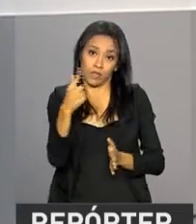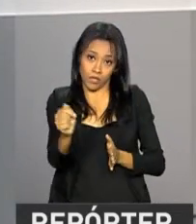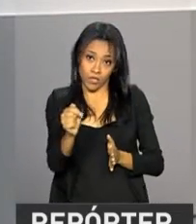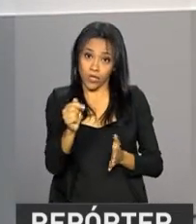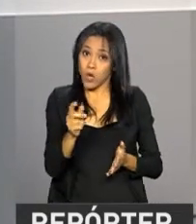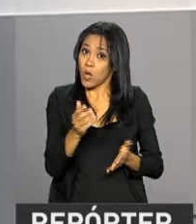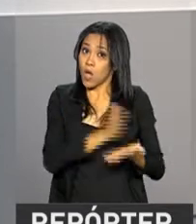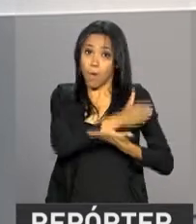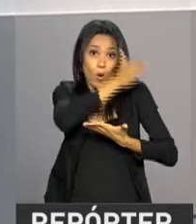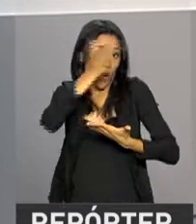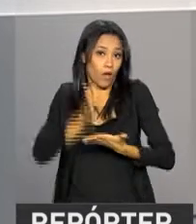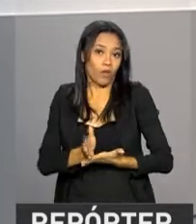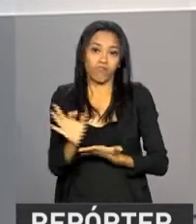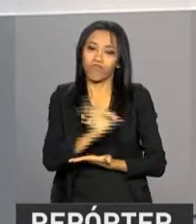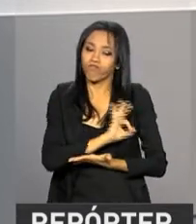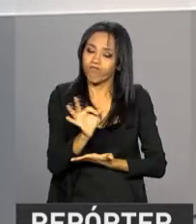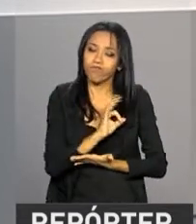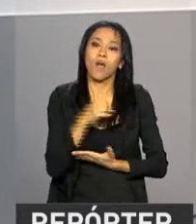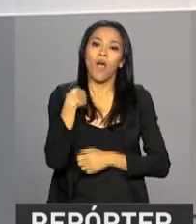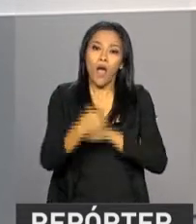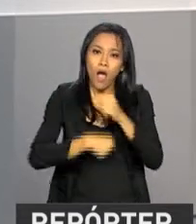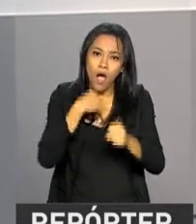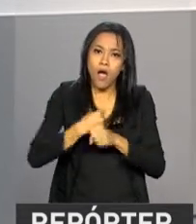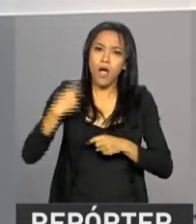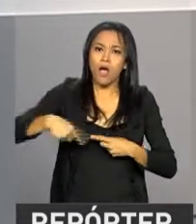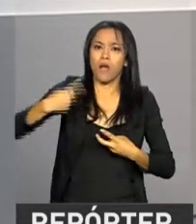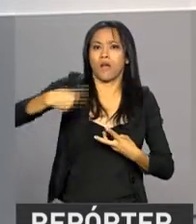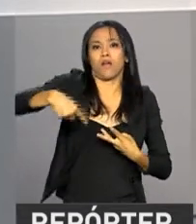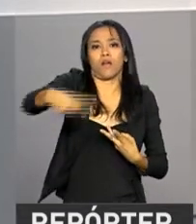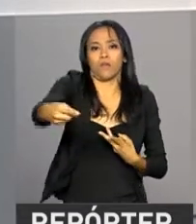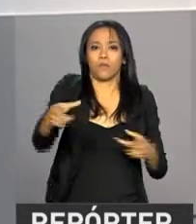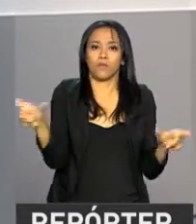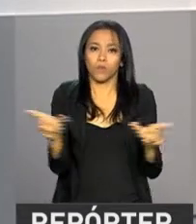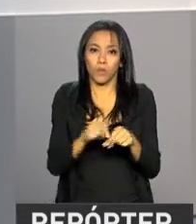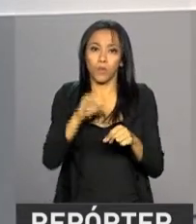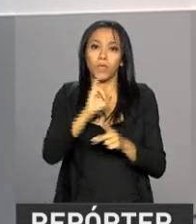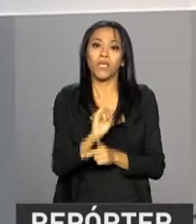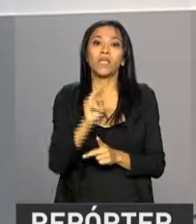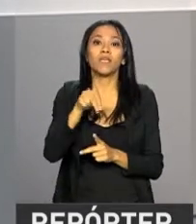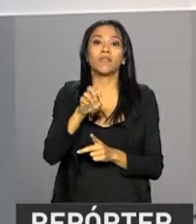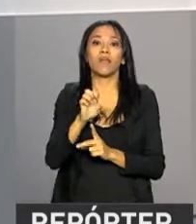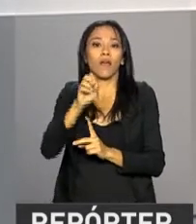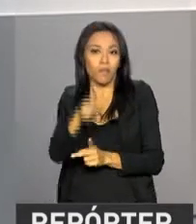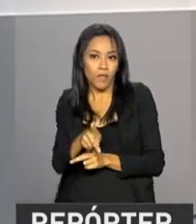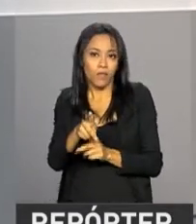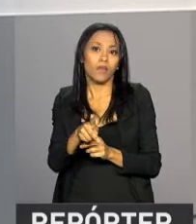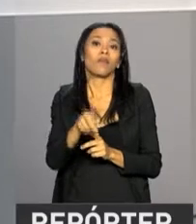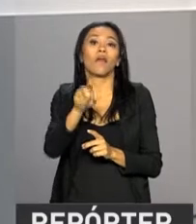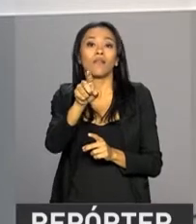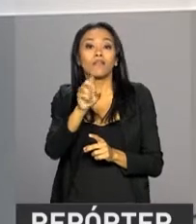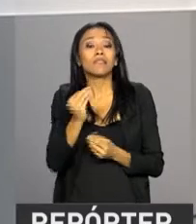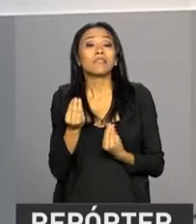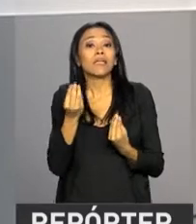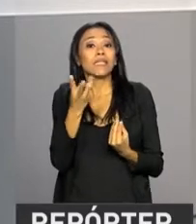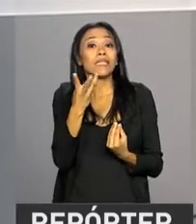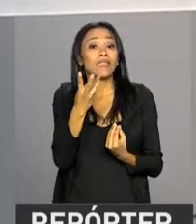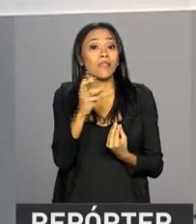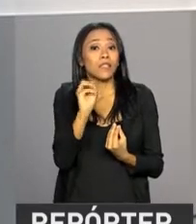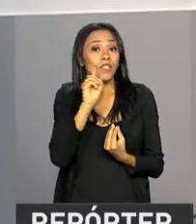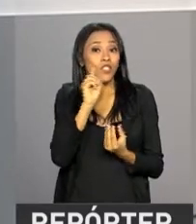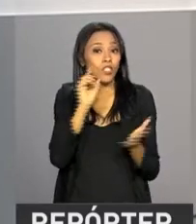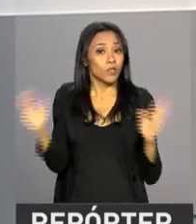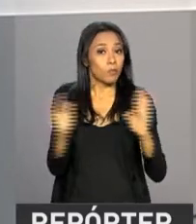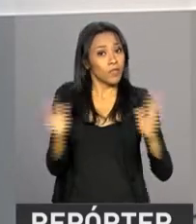prorrogado todos os anos o instituto nacional de estudos e pesquisas educacionais anísio teixeira inep dá 30 dias